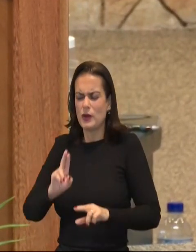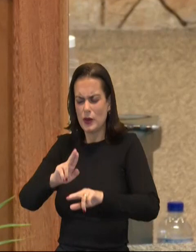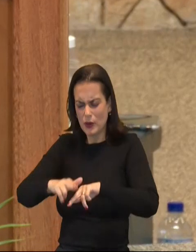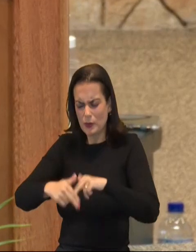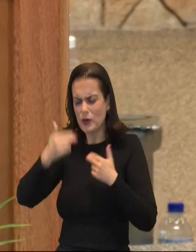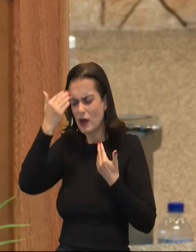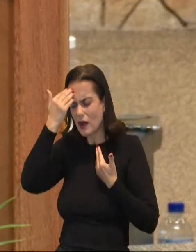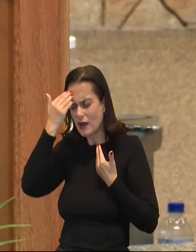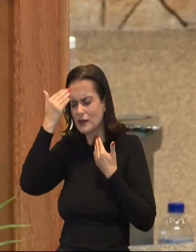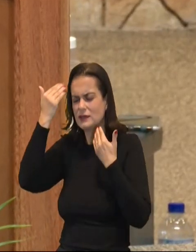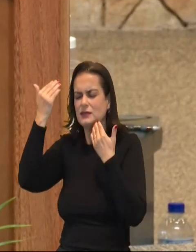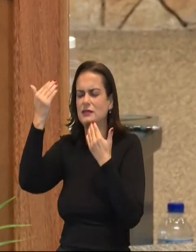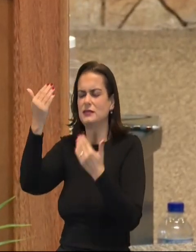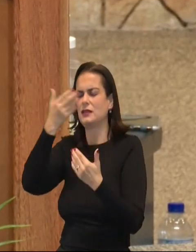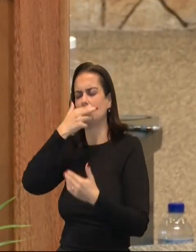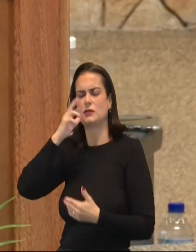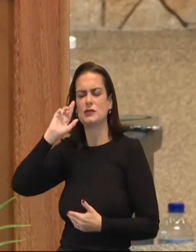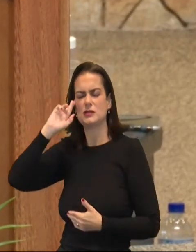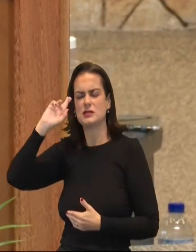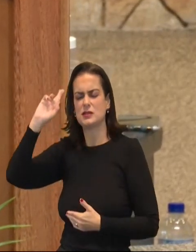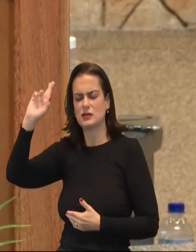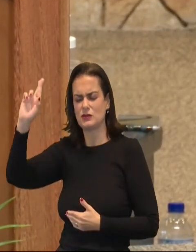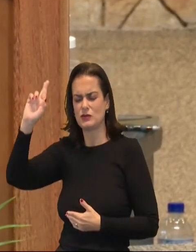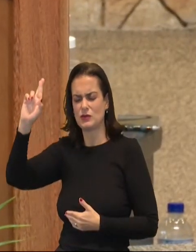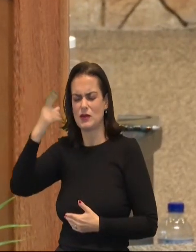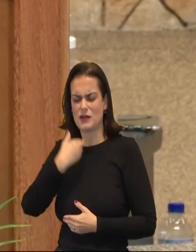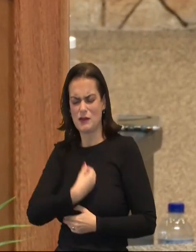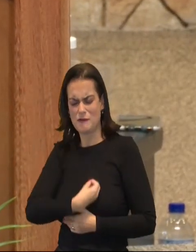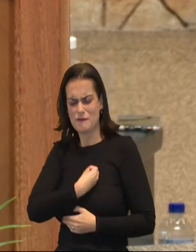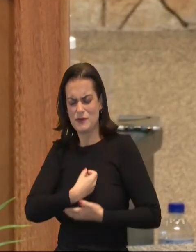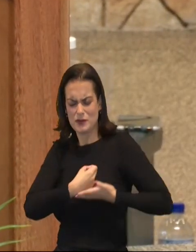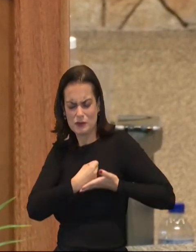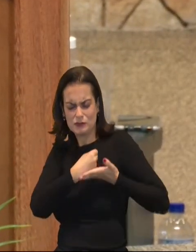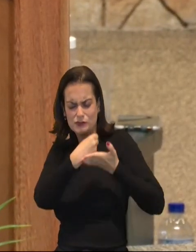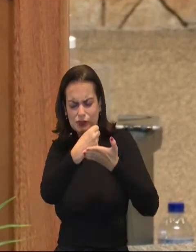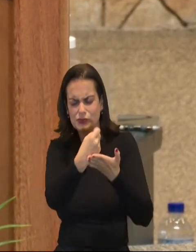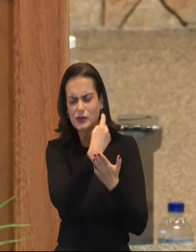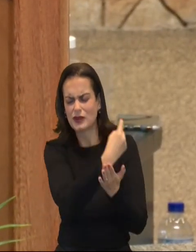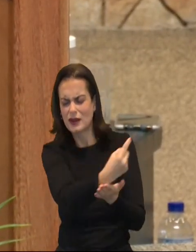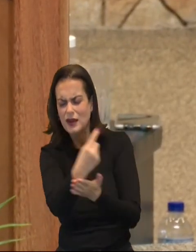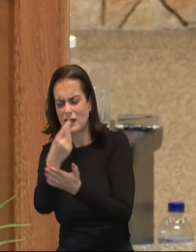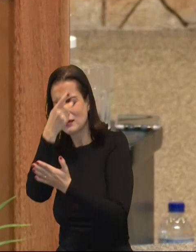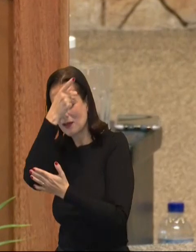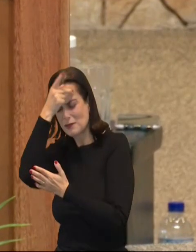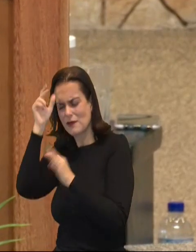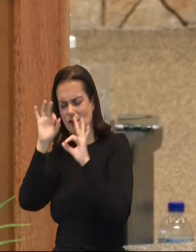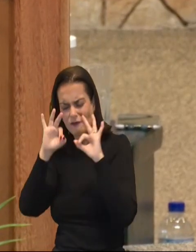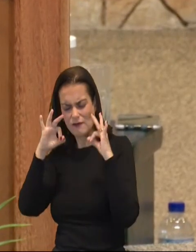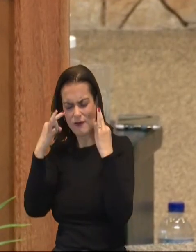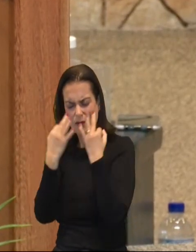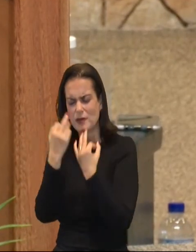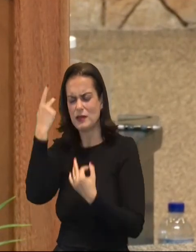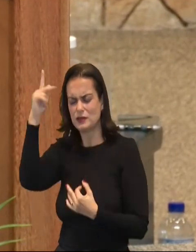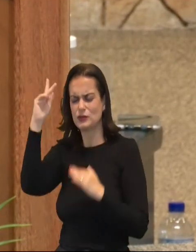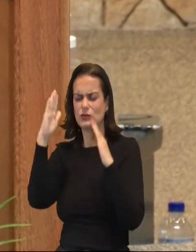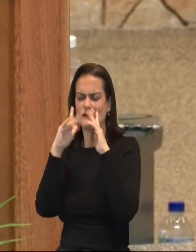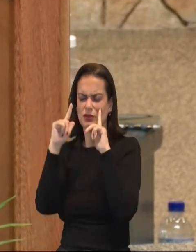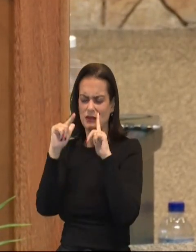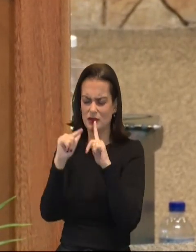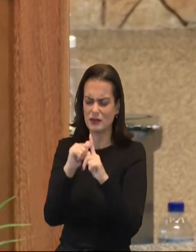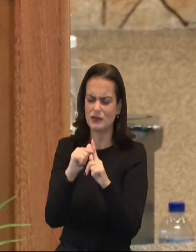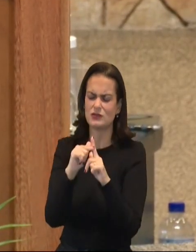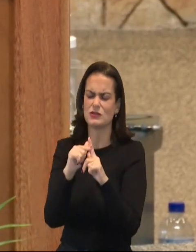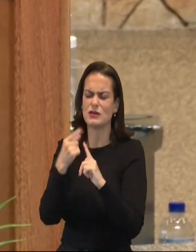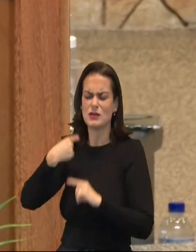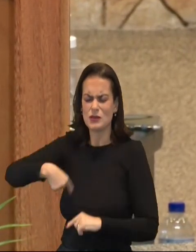Te agradecemos, Senhor, pelas vidas. Sustenta cada um de nós, as famílias da Tua igreja, Senhor, para que possam